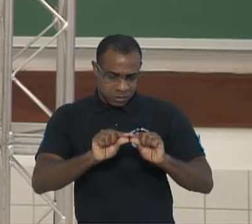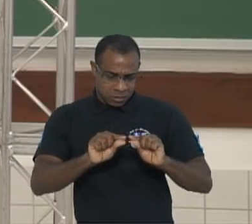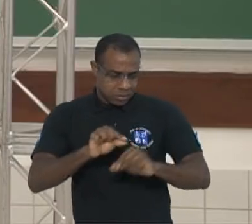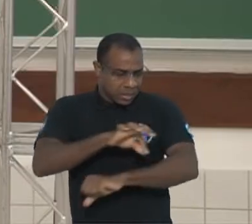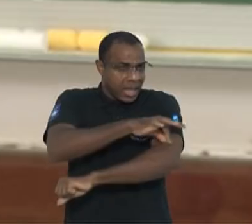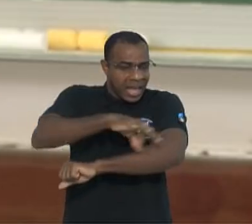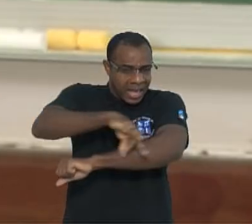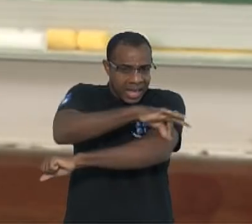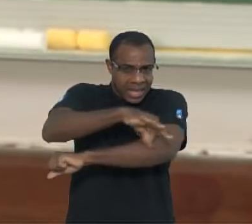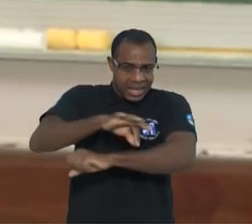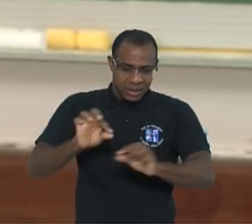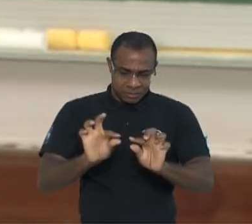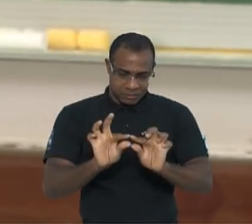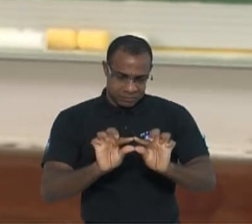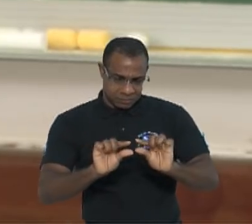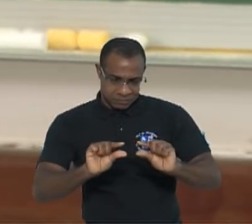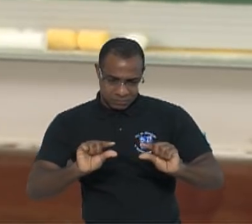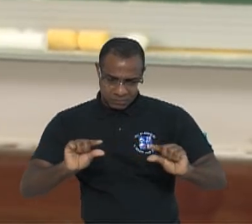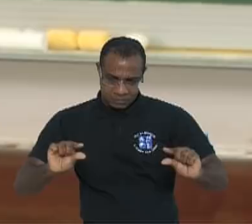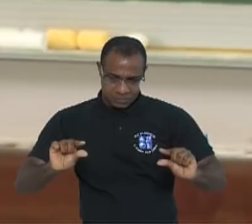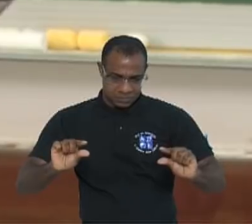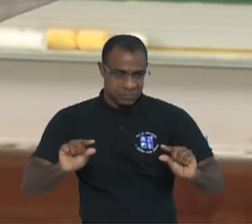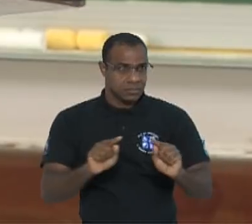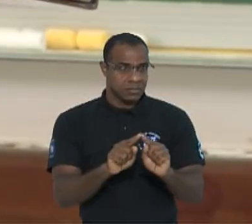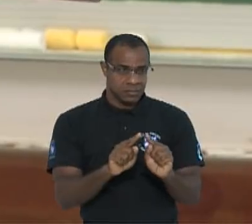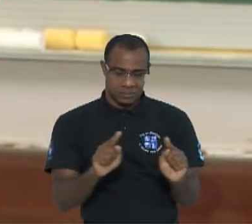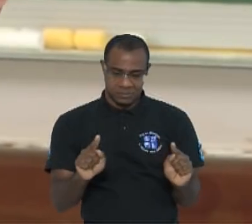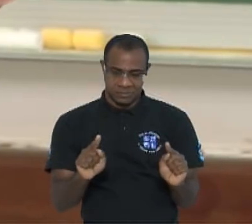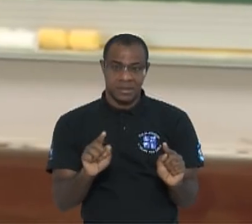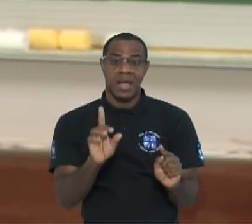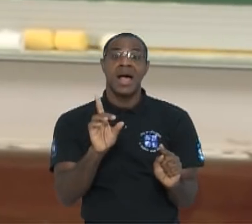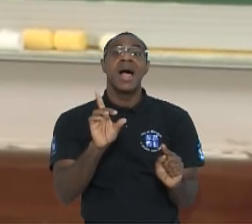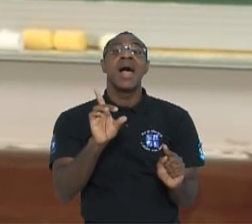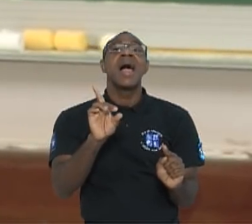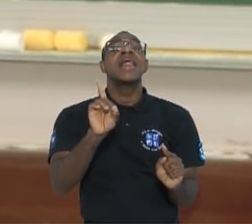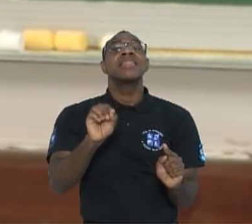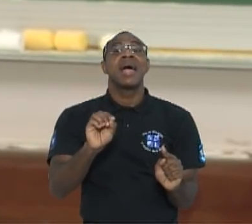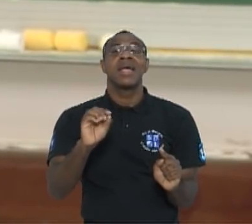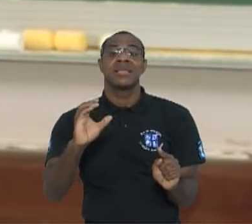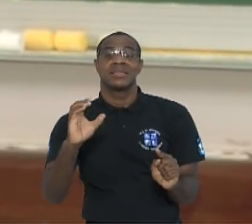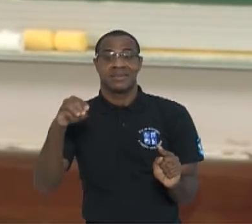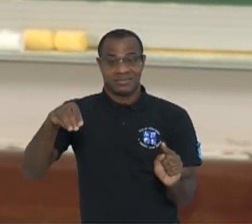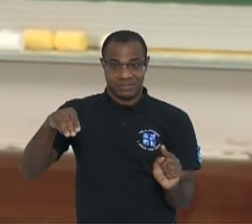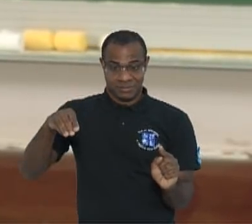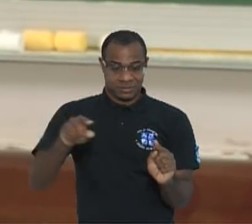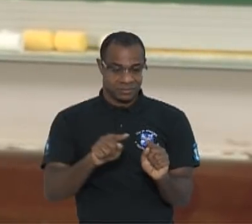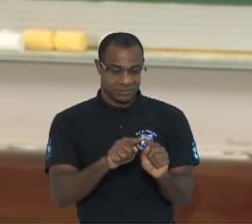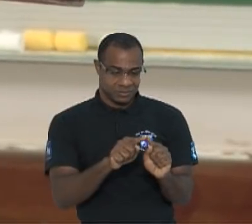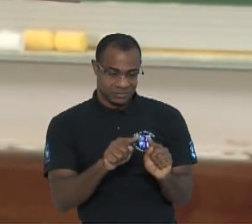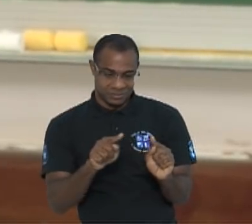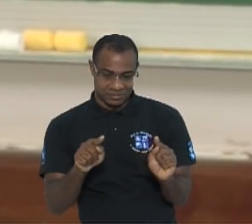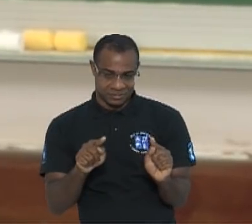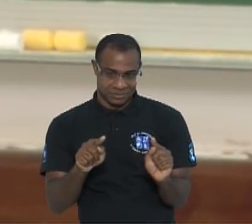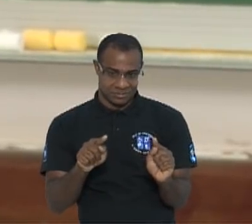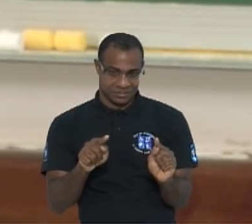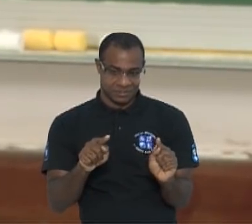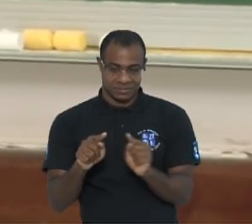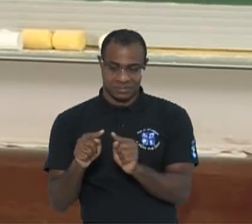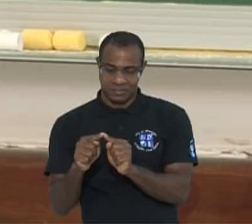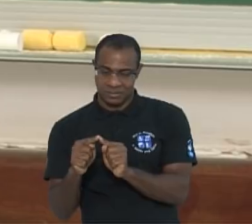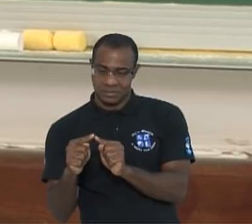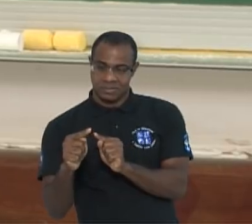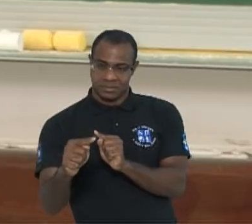centímetros, certo? 10 centímetros de comprimento. Tem 10 centímetros de